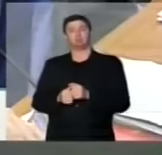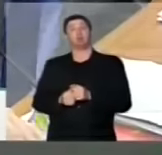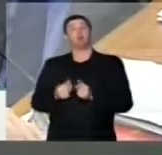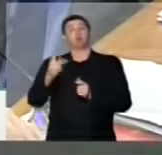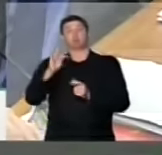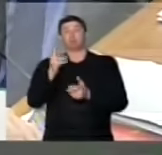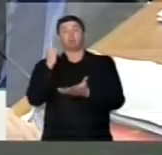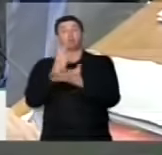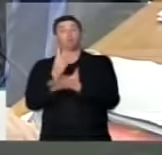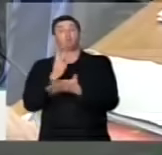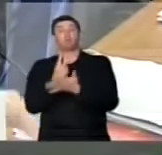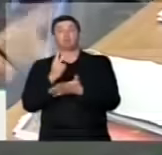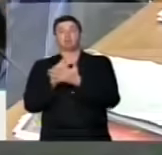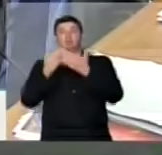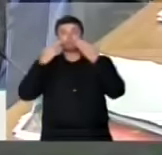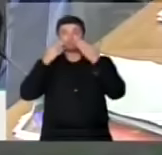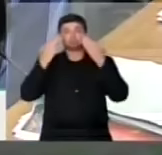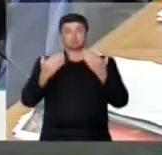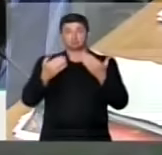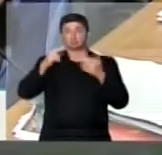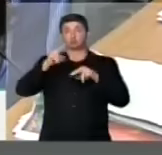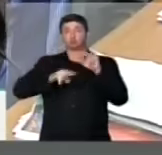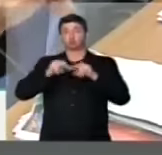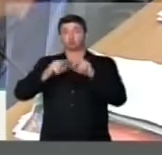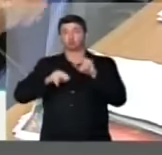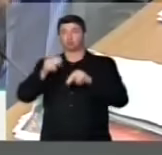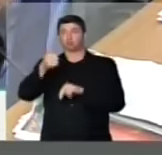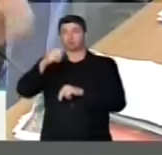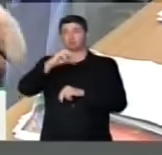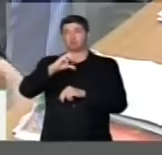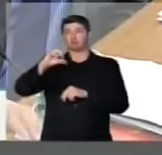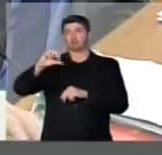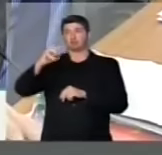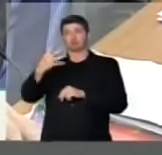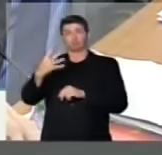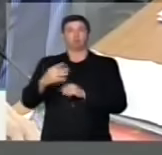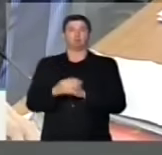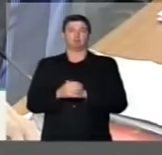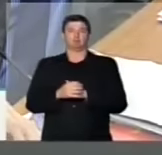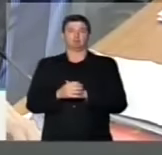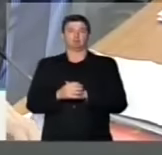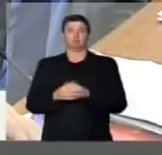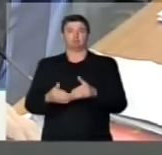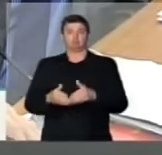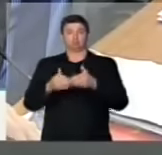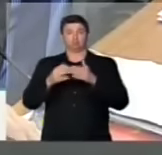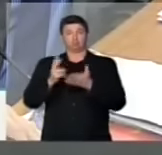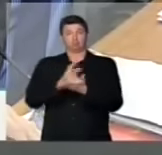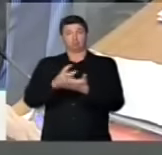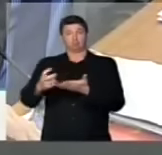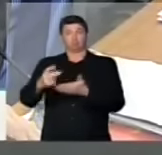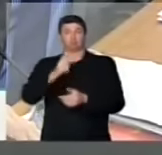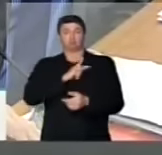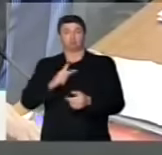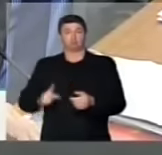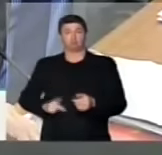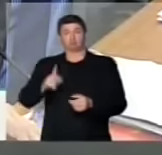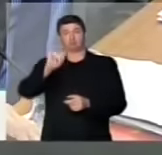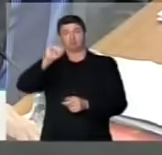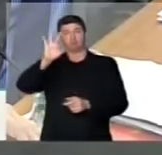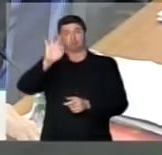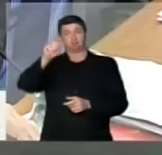mesmo PT que apresentou em junho de 1994 pedido de impeachment do presidente